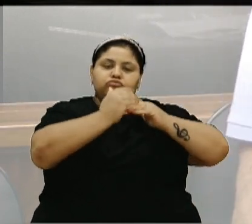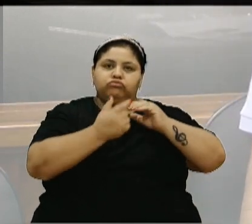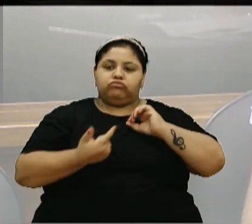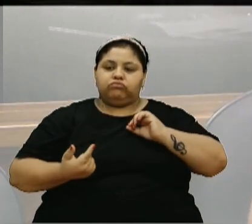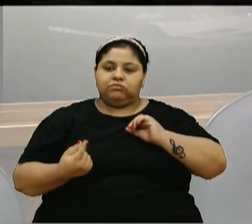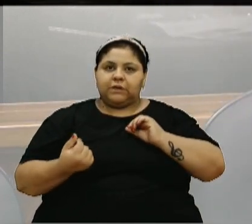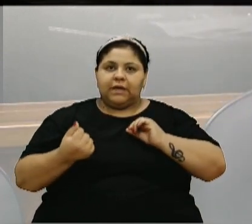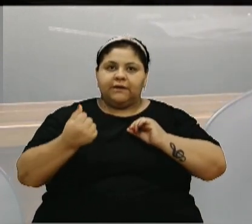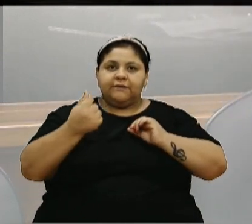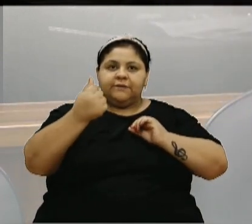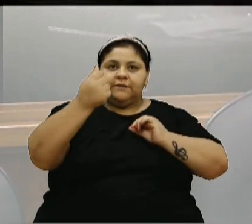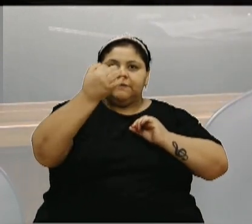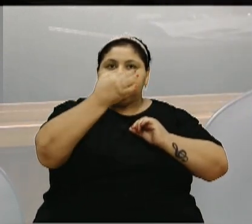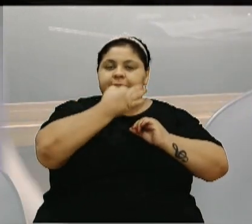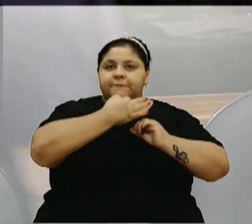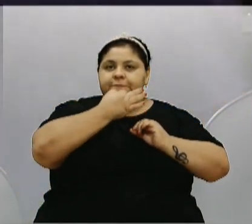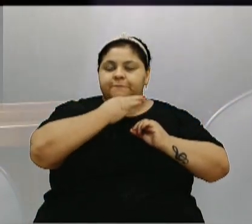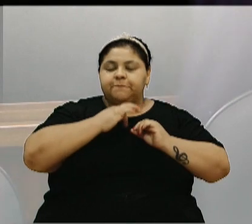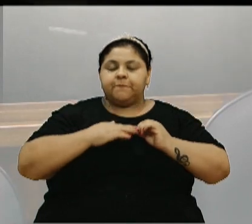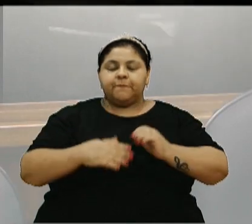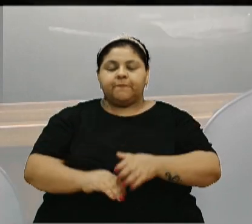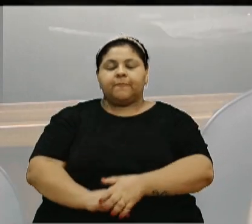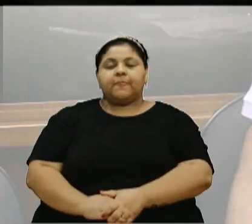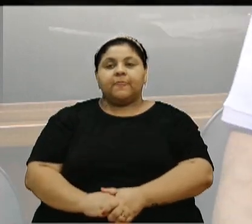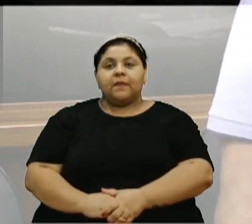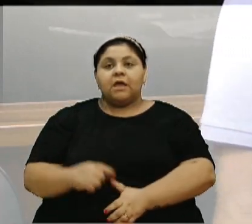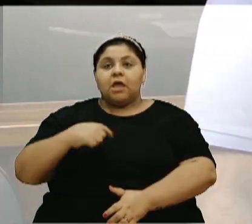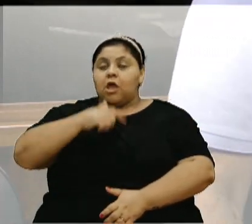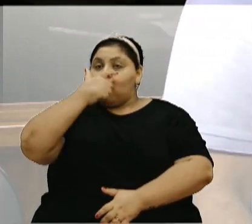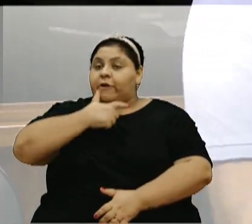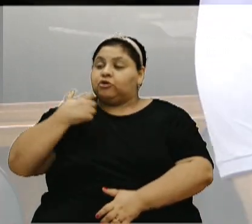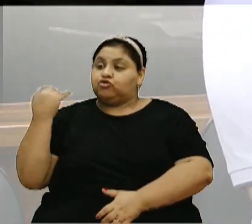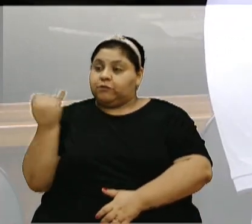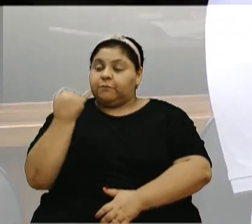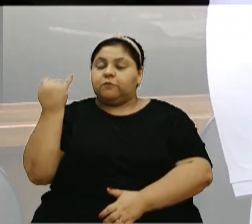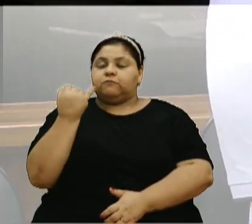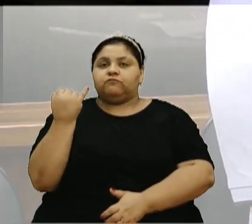da nossa cidade. Eu acho oportuno, acho importante.